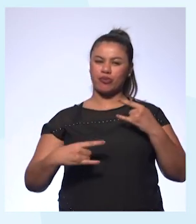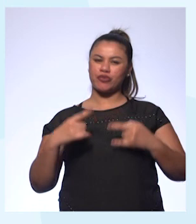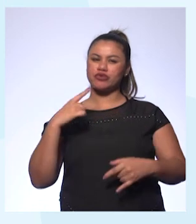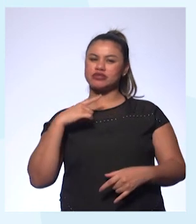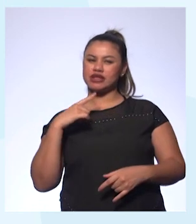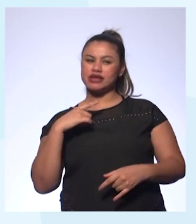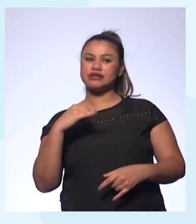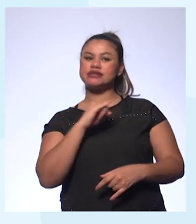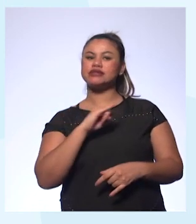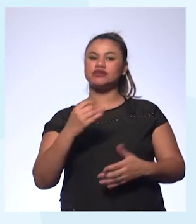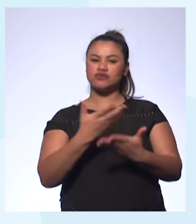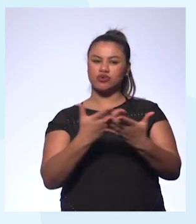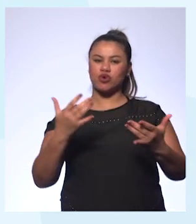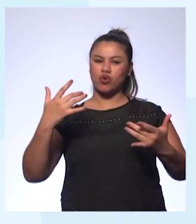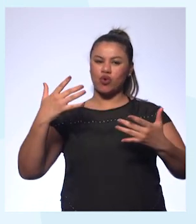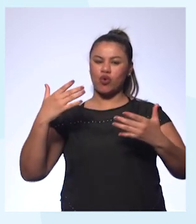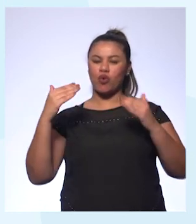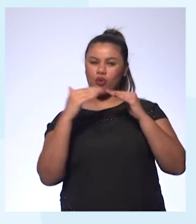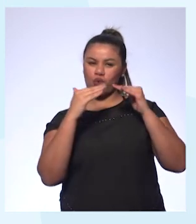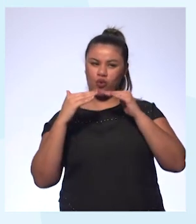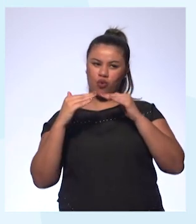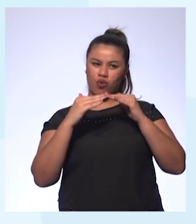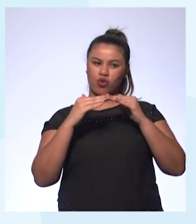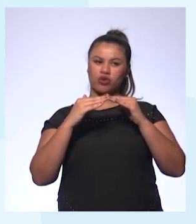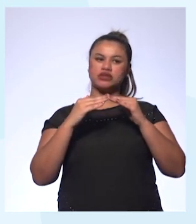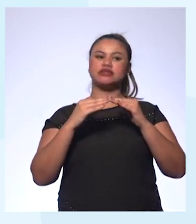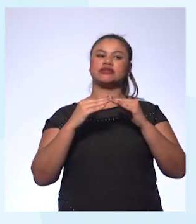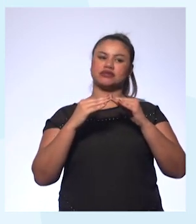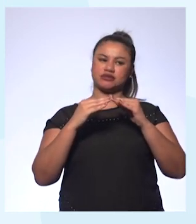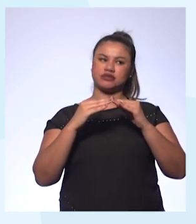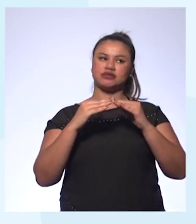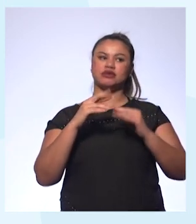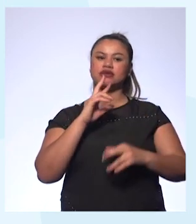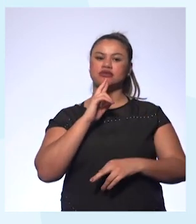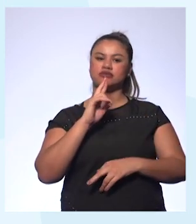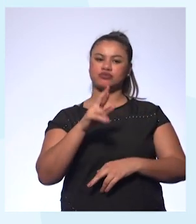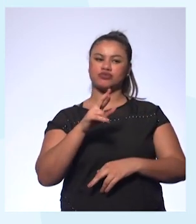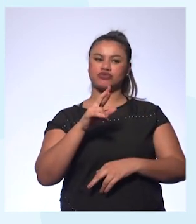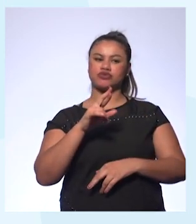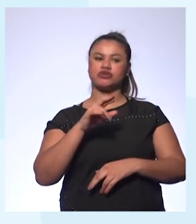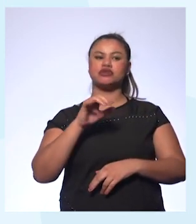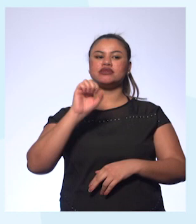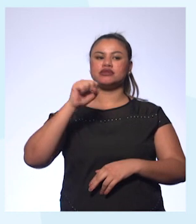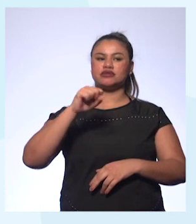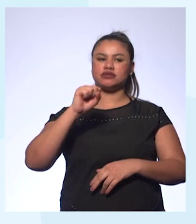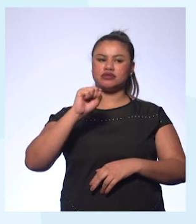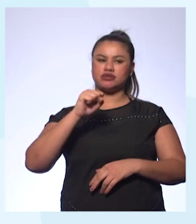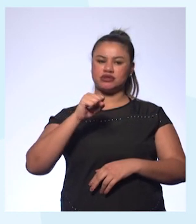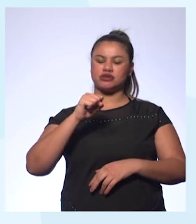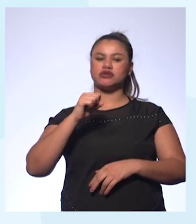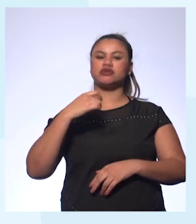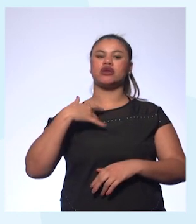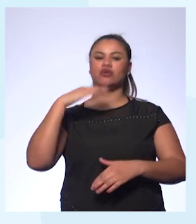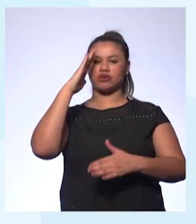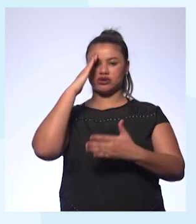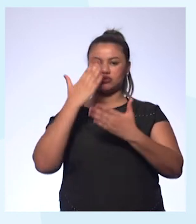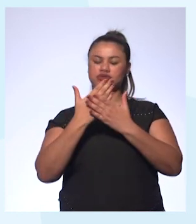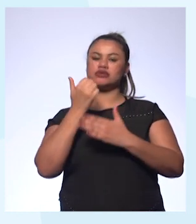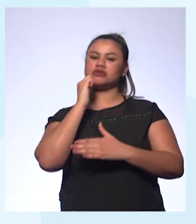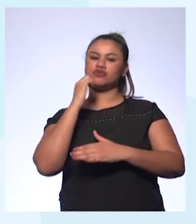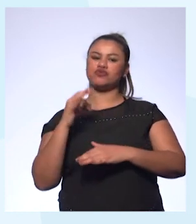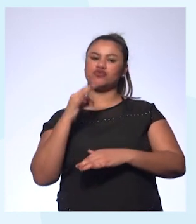você concorda você responde essa I think scientists will be wild roubou sim eu acho que